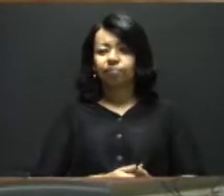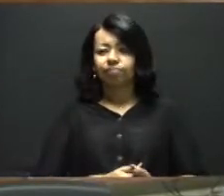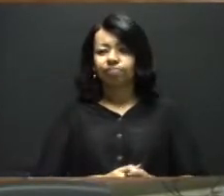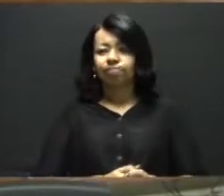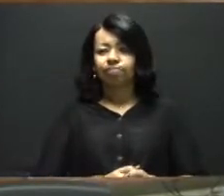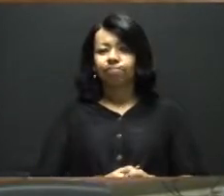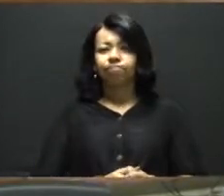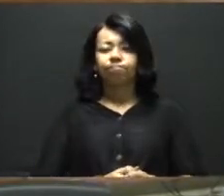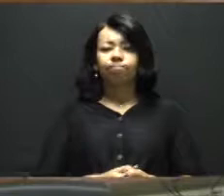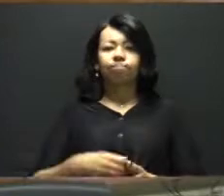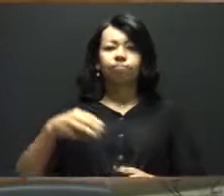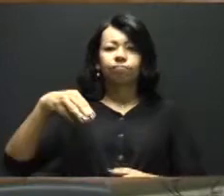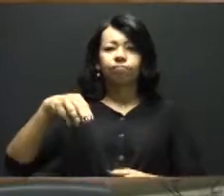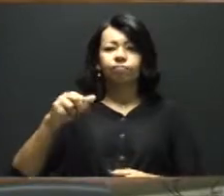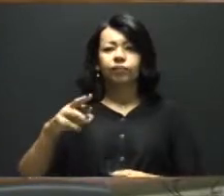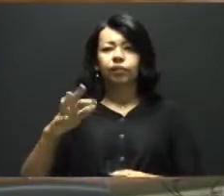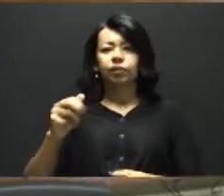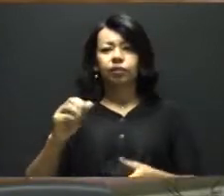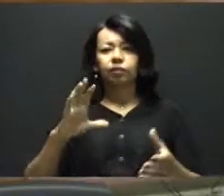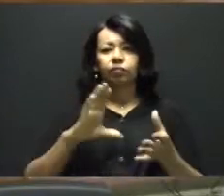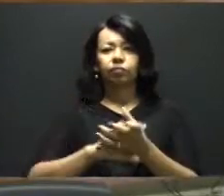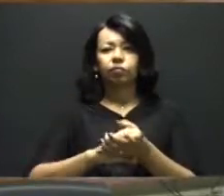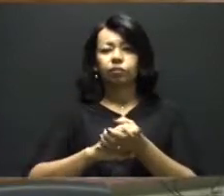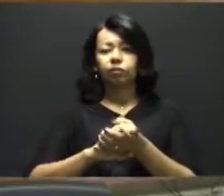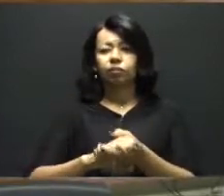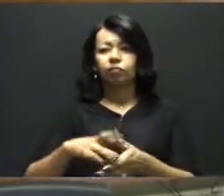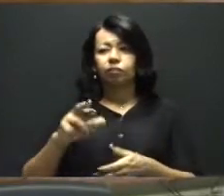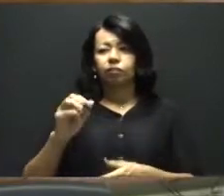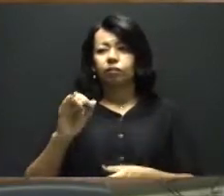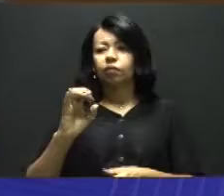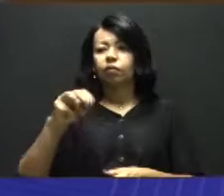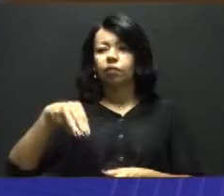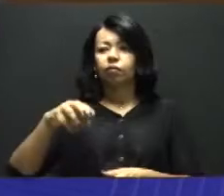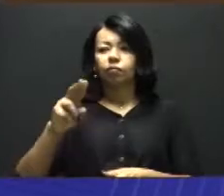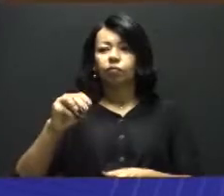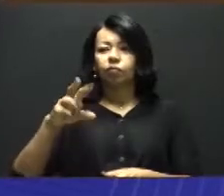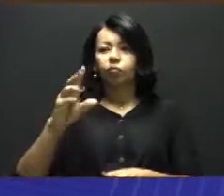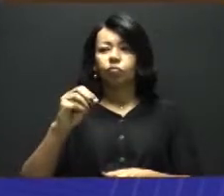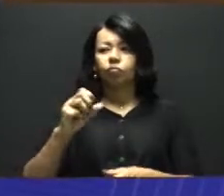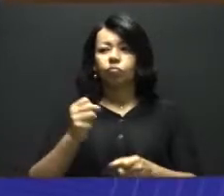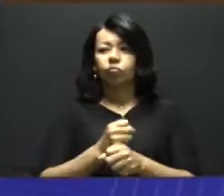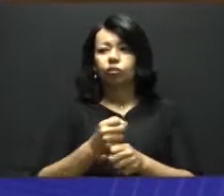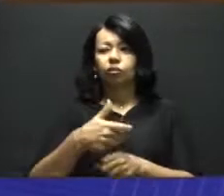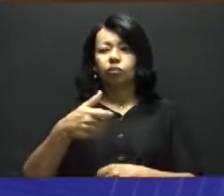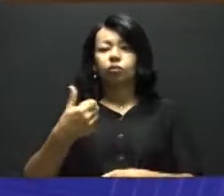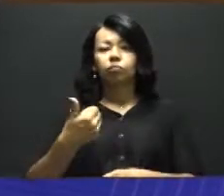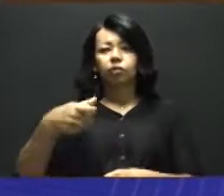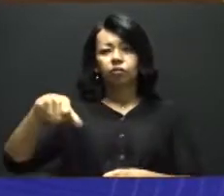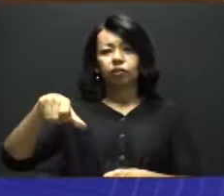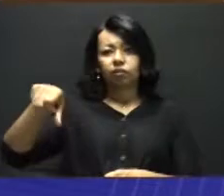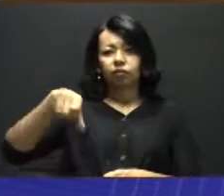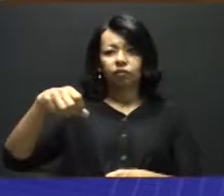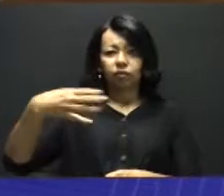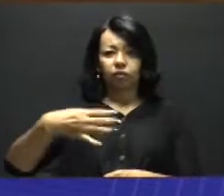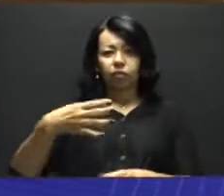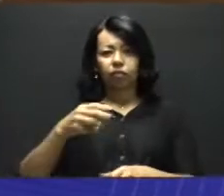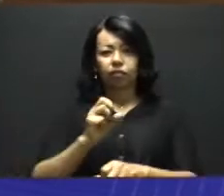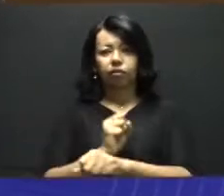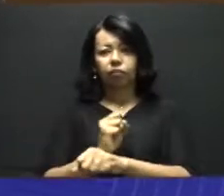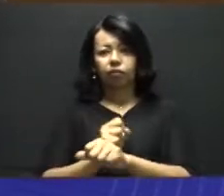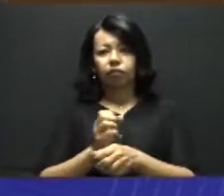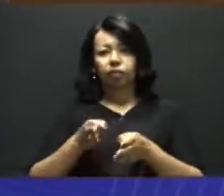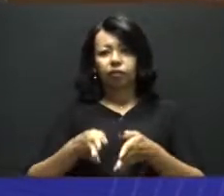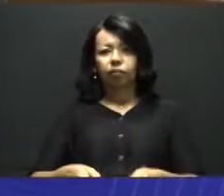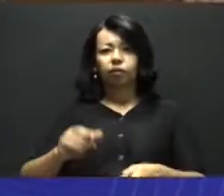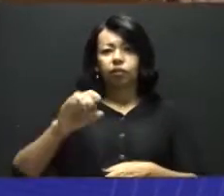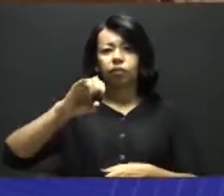ana maria casou-se com raimundo severino da silva em 94 e aguardava o nascimento da pequena jéssica que